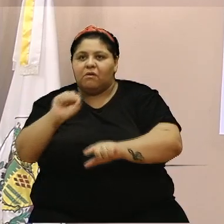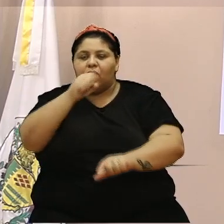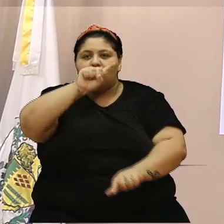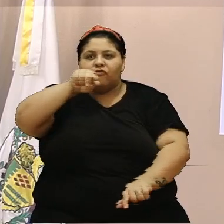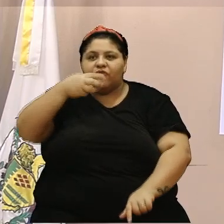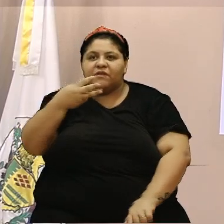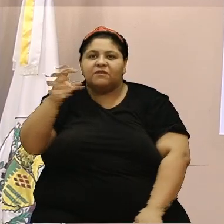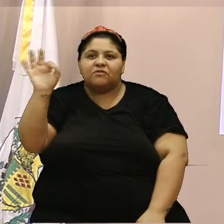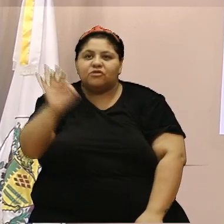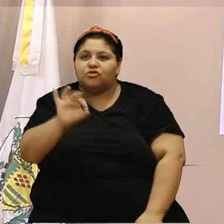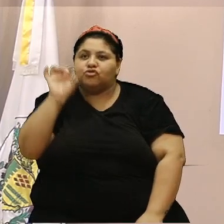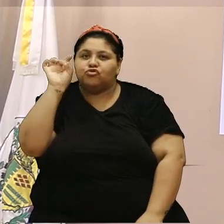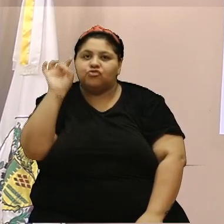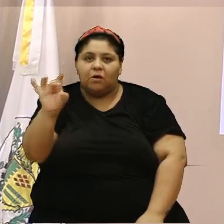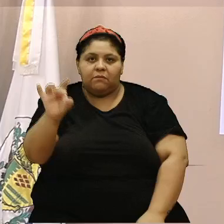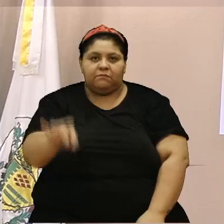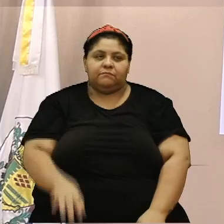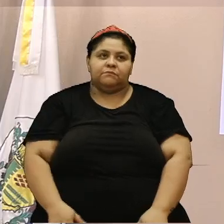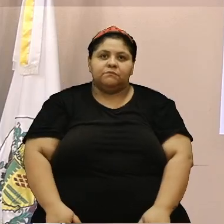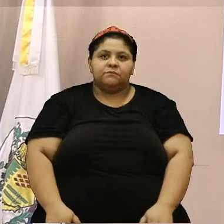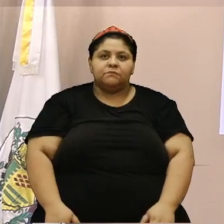8,3%. Só.